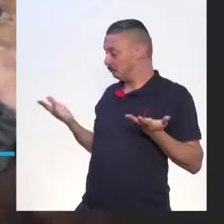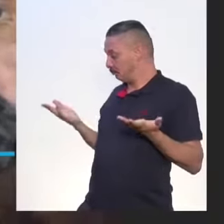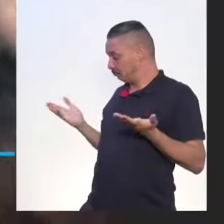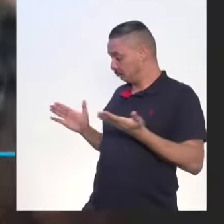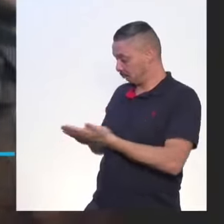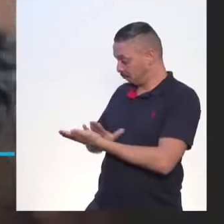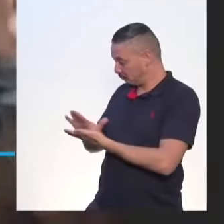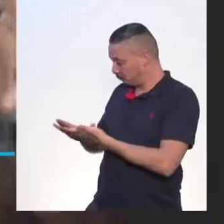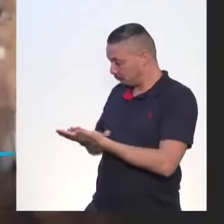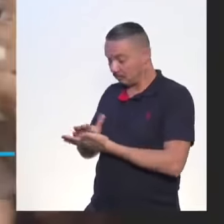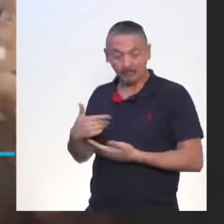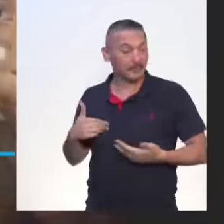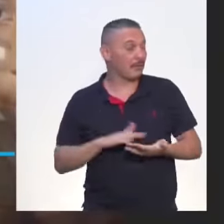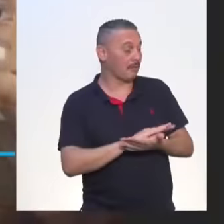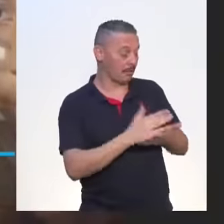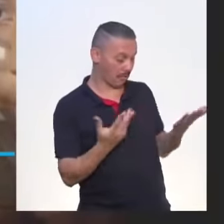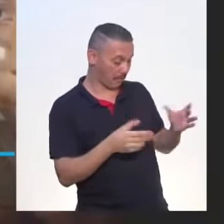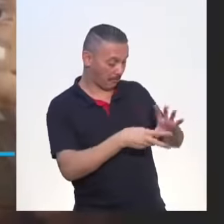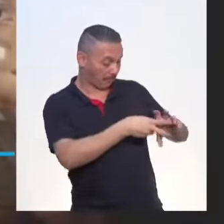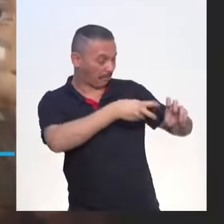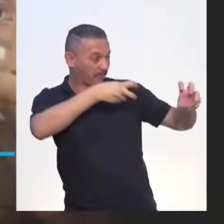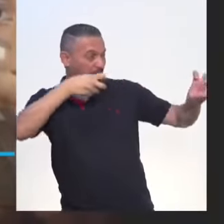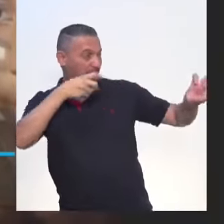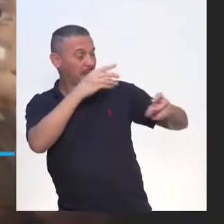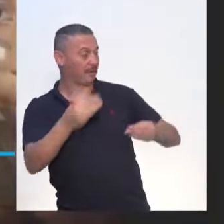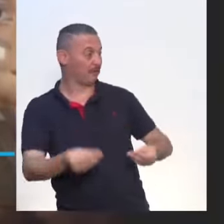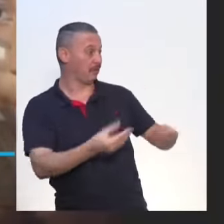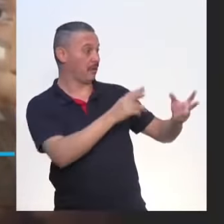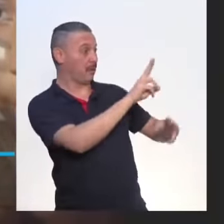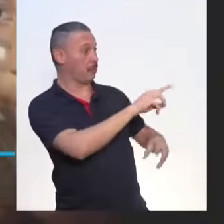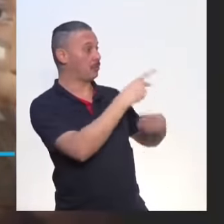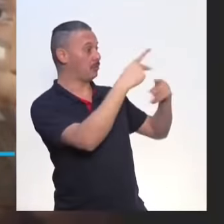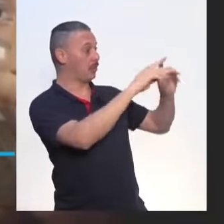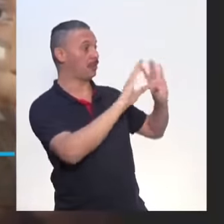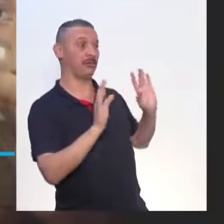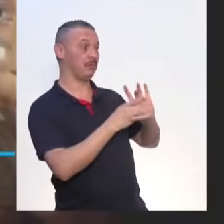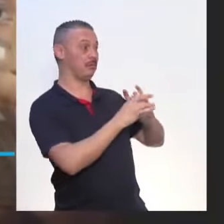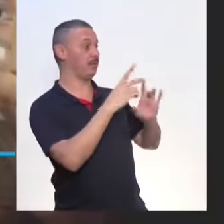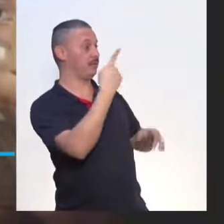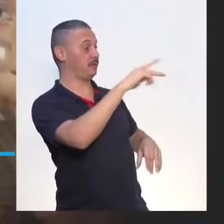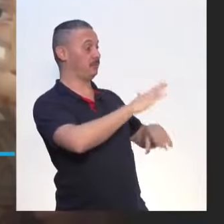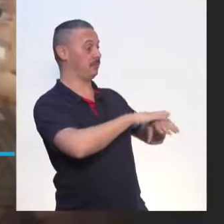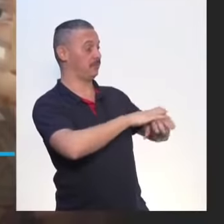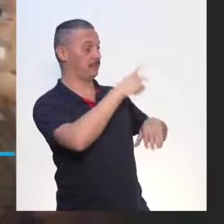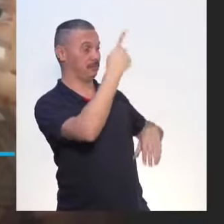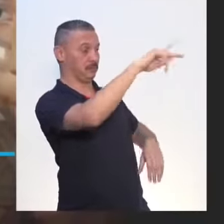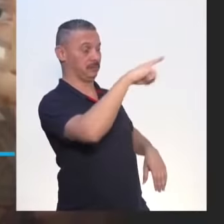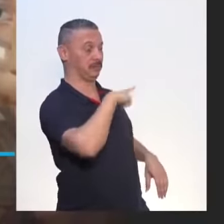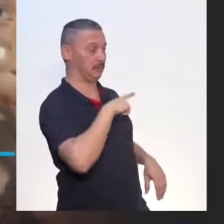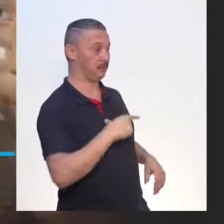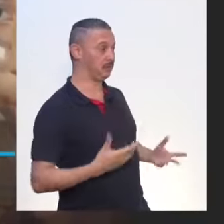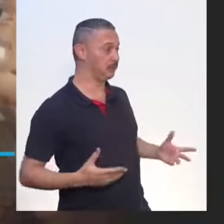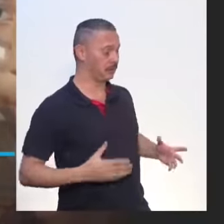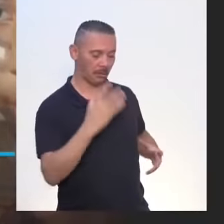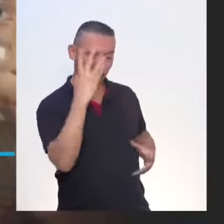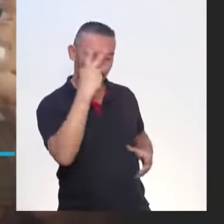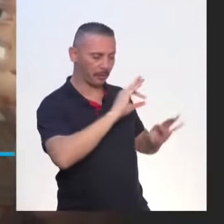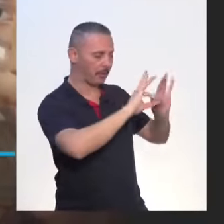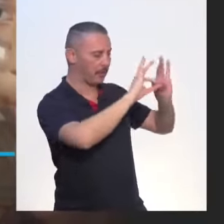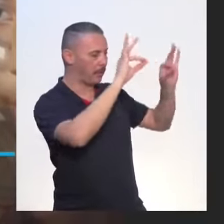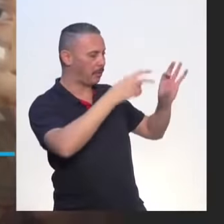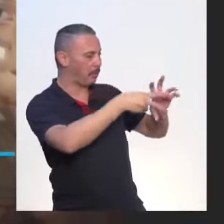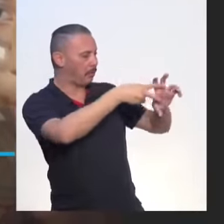trouxe nada, tem aqui meu arco e flecha, pode usar, pode ficar para você com esse arco e flecha, que é lindo,